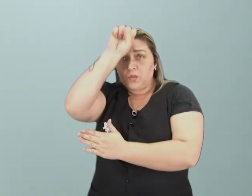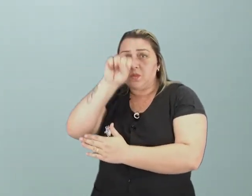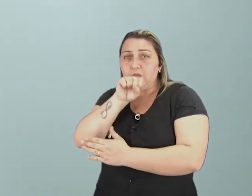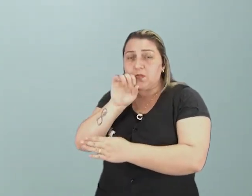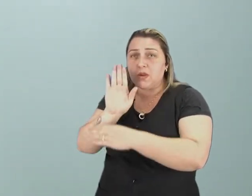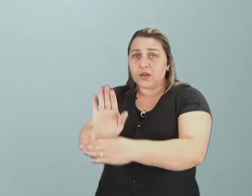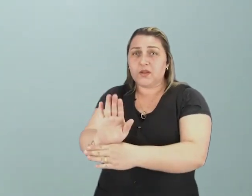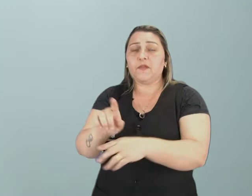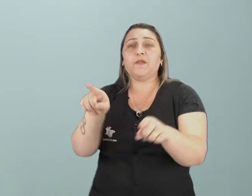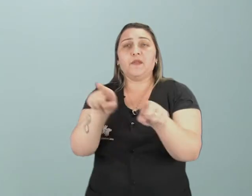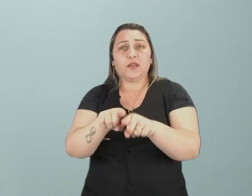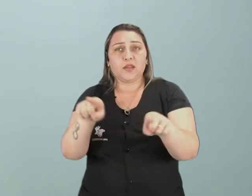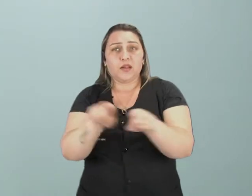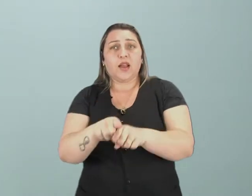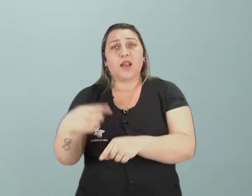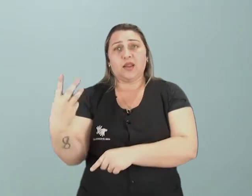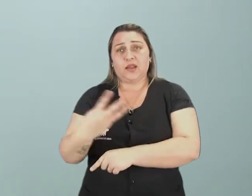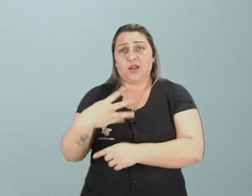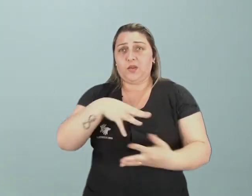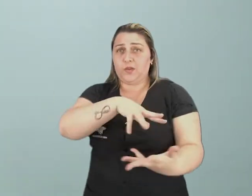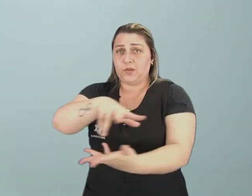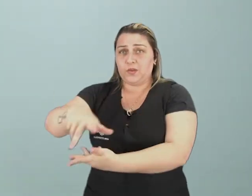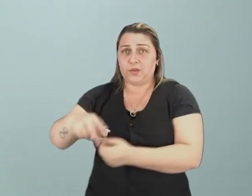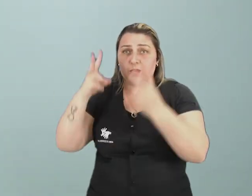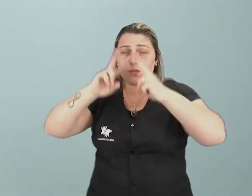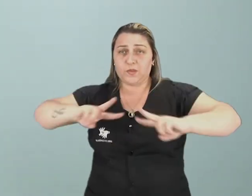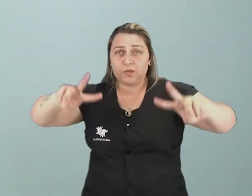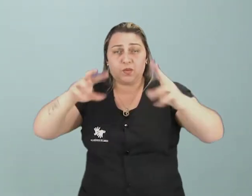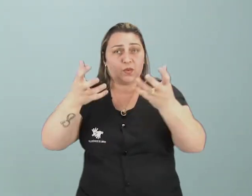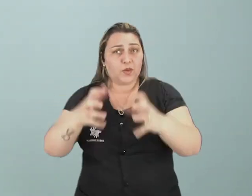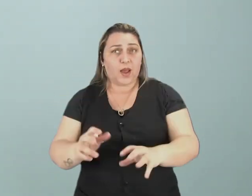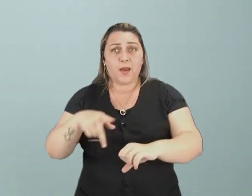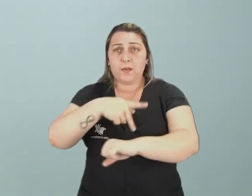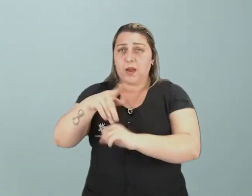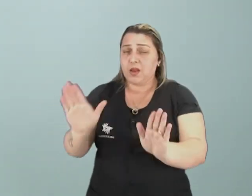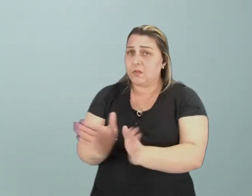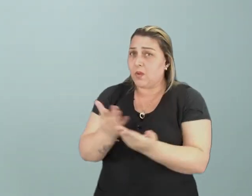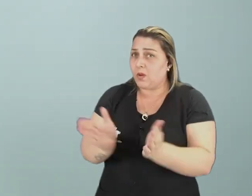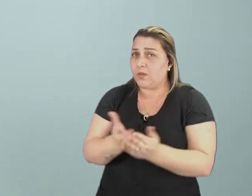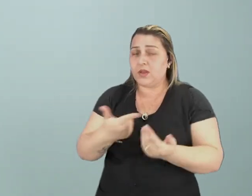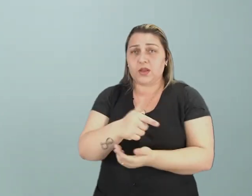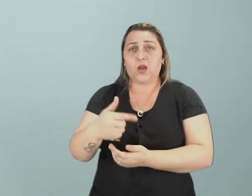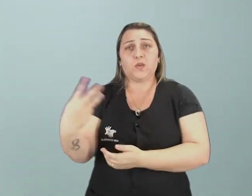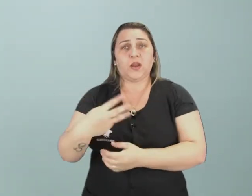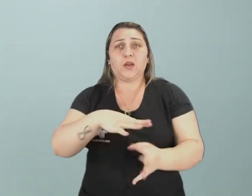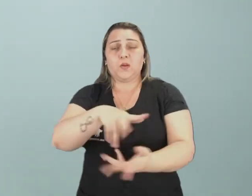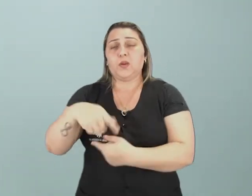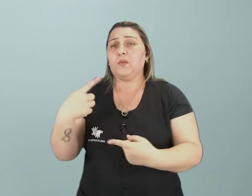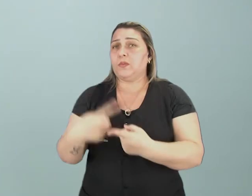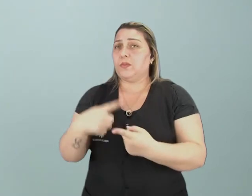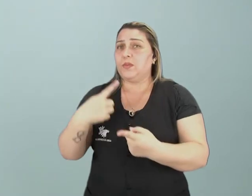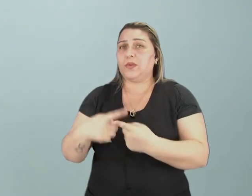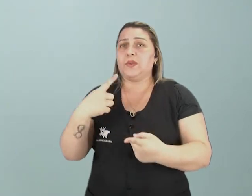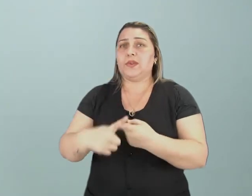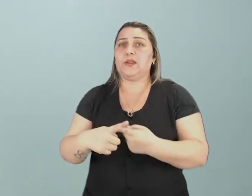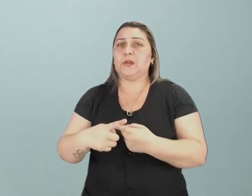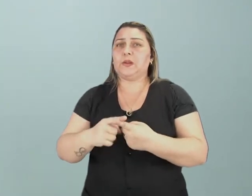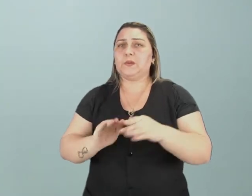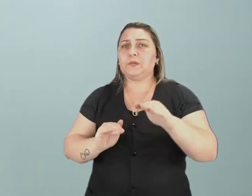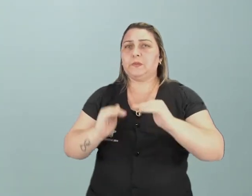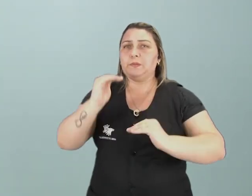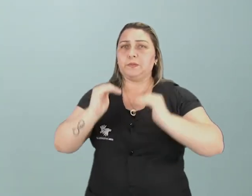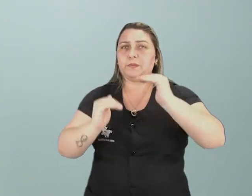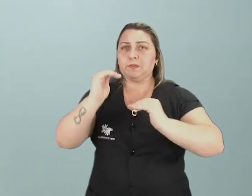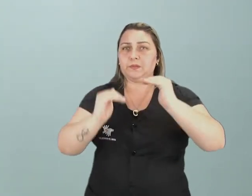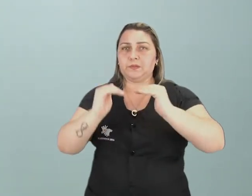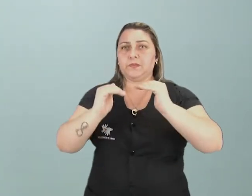e criaram aí a visão do terceiro mundo, né? Não quer dizer que são só países pobres, não, o terceiro mundo é porque eles não estavam alinhados